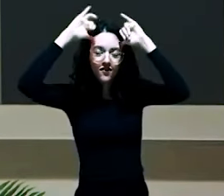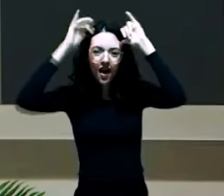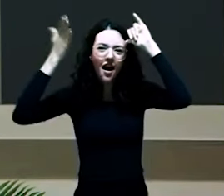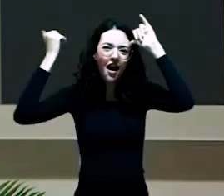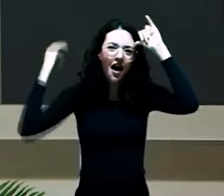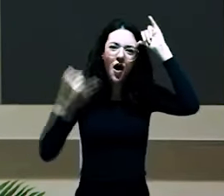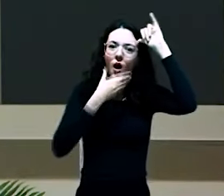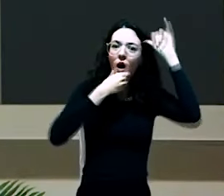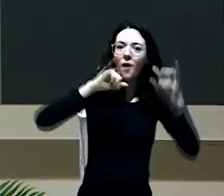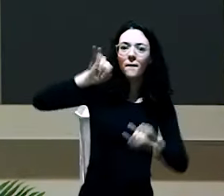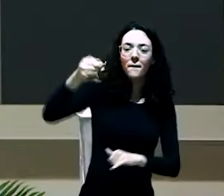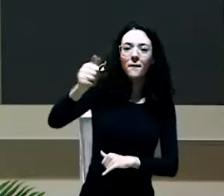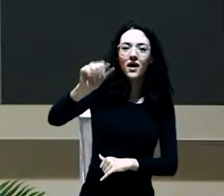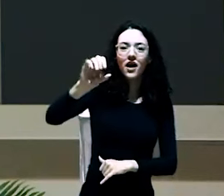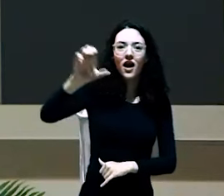comer um churrasco dessa vaquinha?